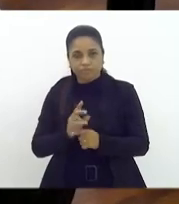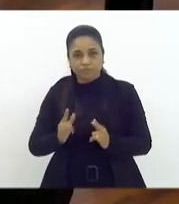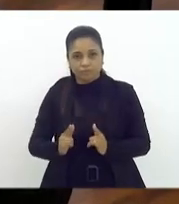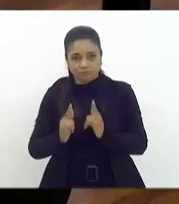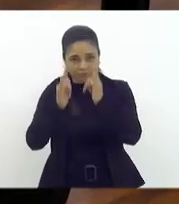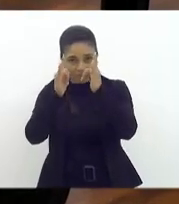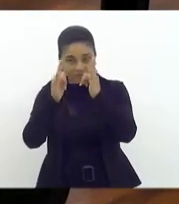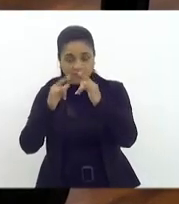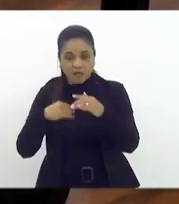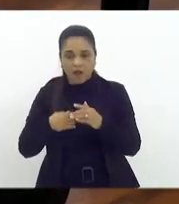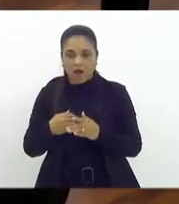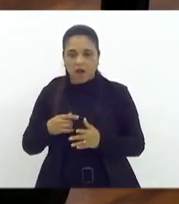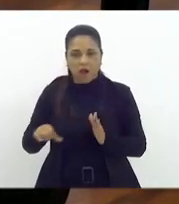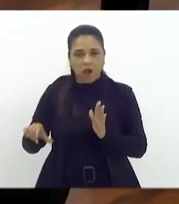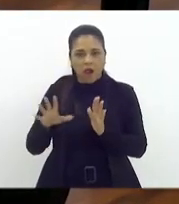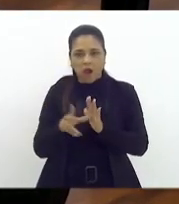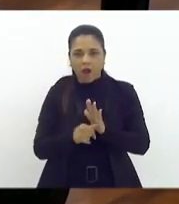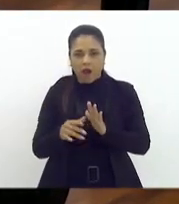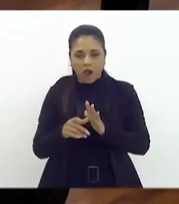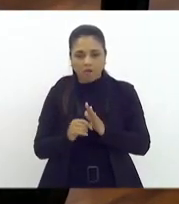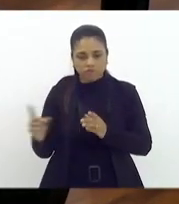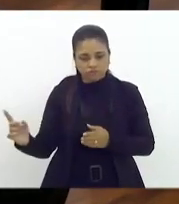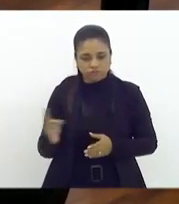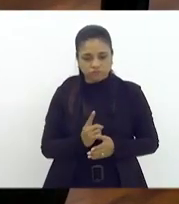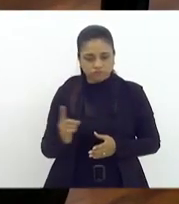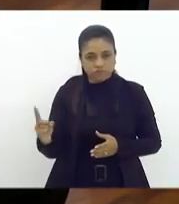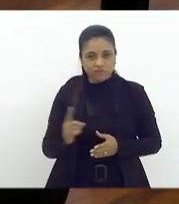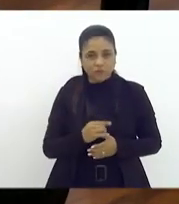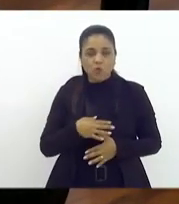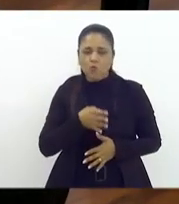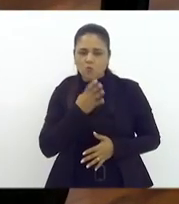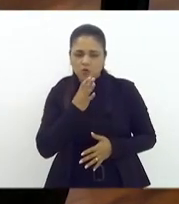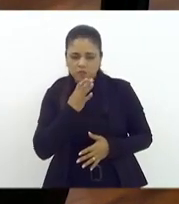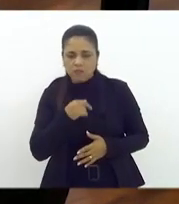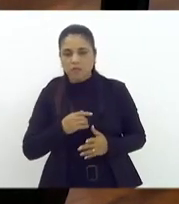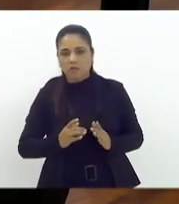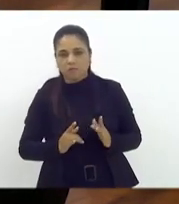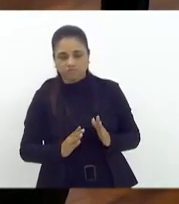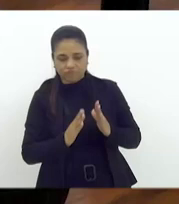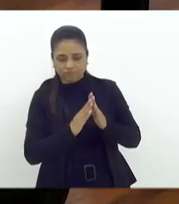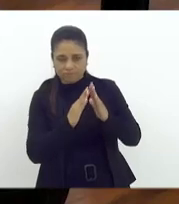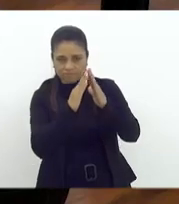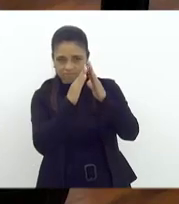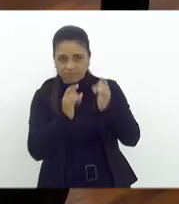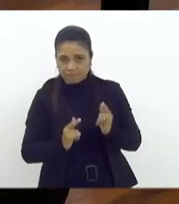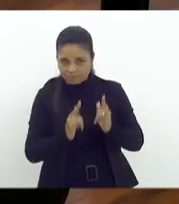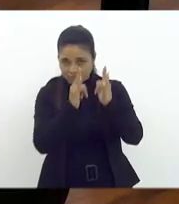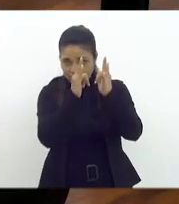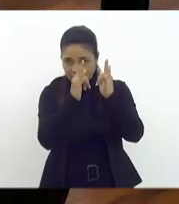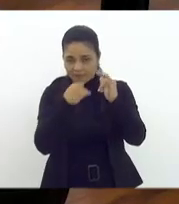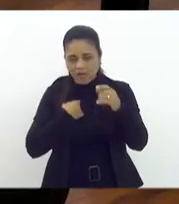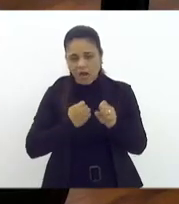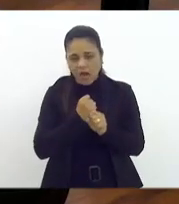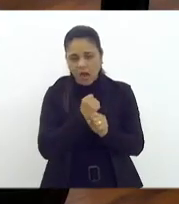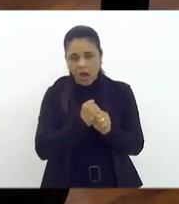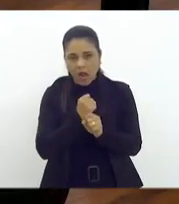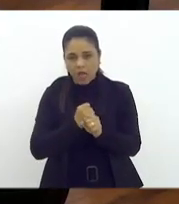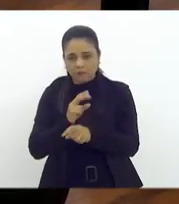prédio porque esse prédio era habitado por coreanos ele conhecia os moradores mas ele não conseguia anos trabalhando com porteiro não conseguiu